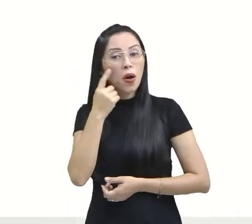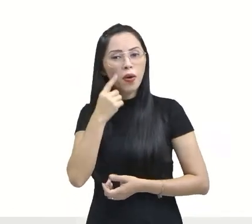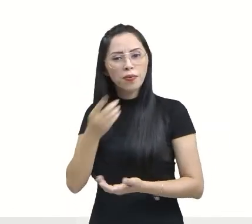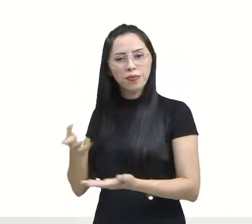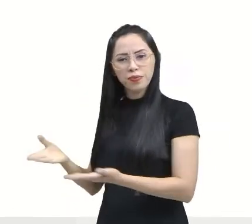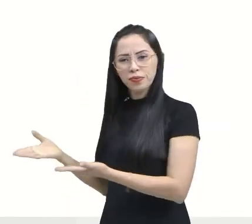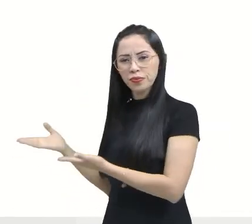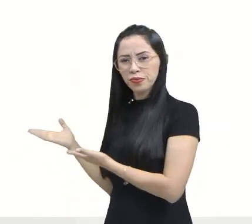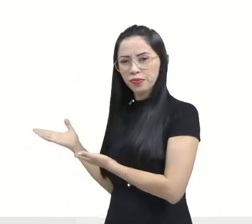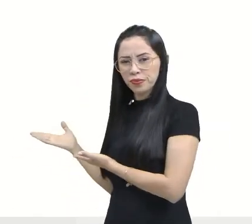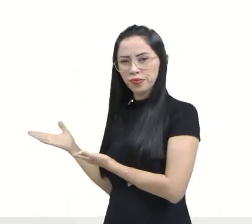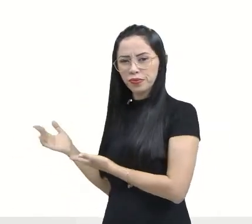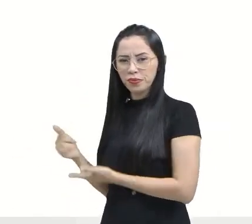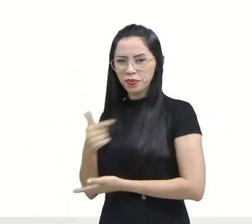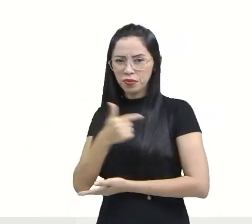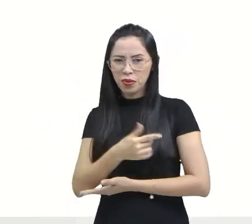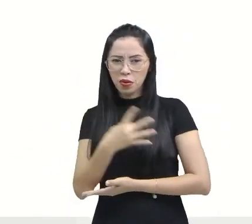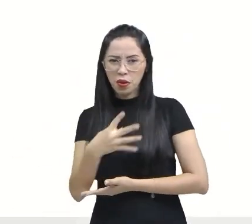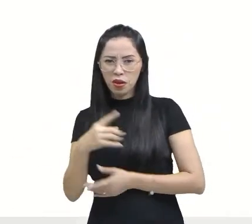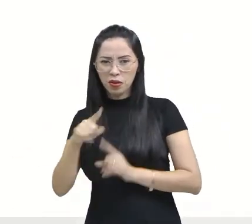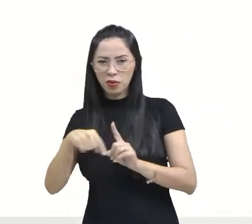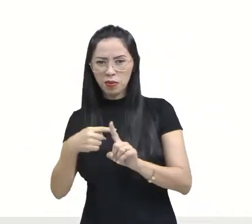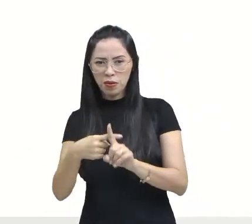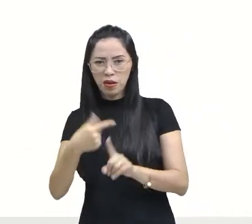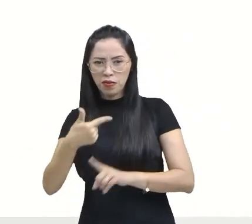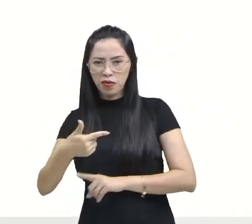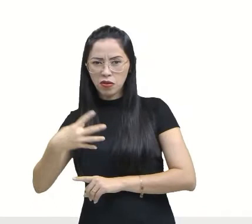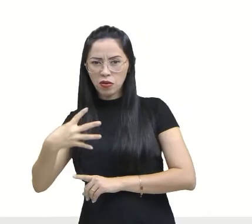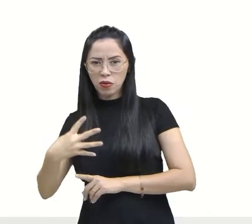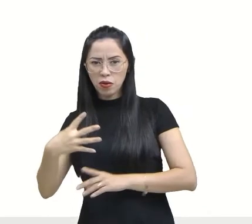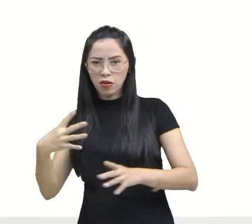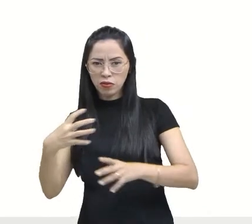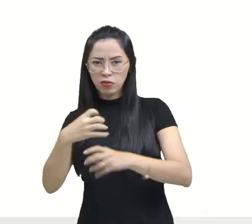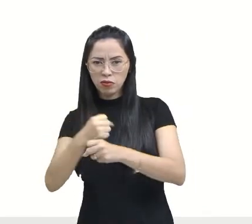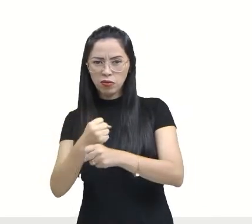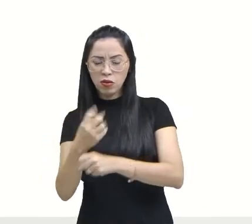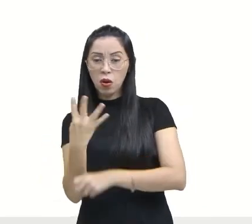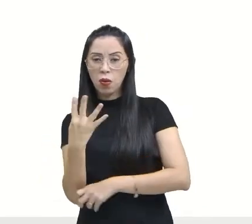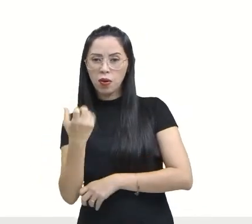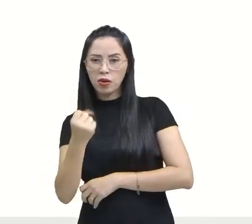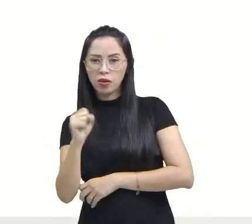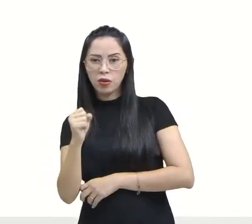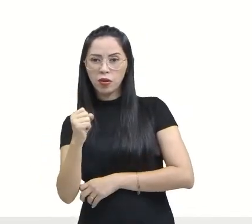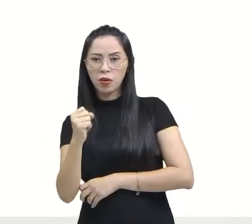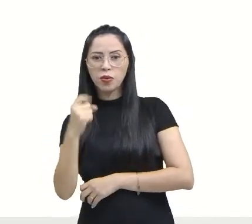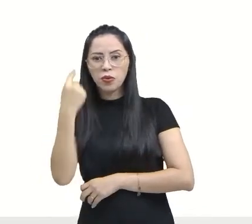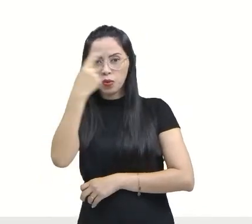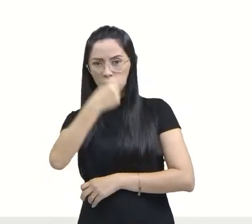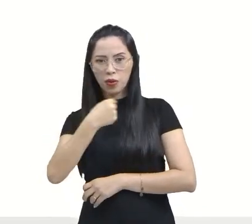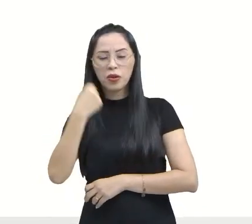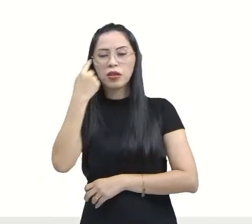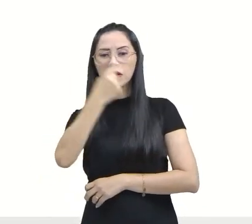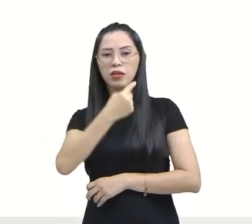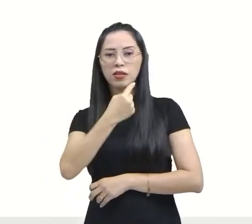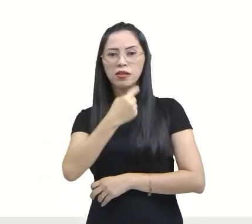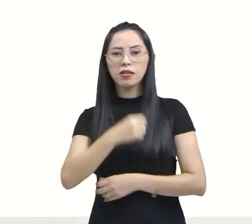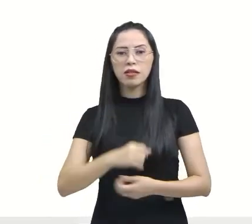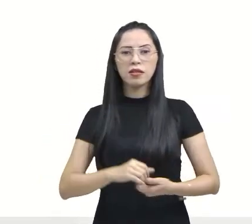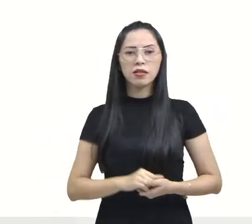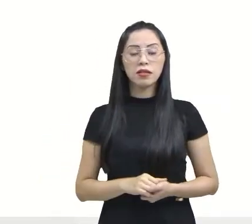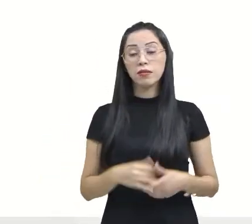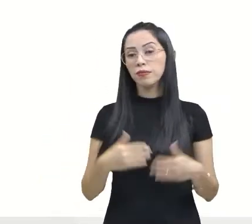E 24 mais 24 é igual a quanto? 48 horas. Ou seja,